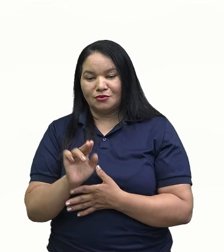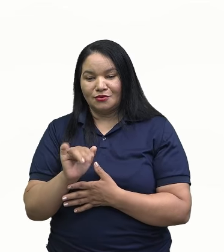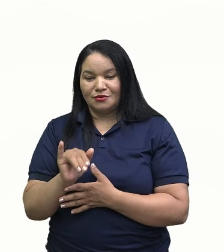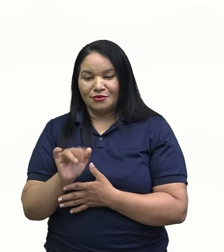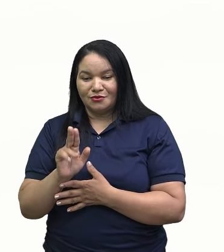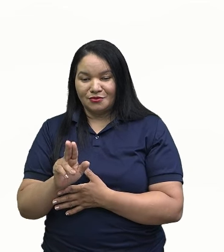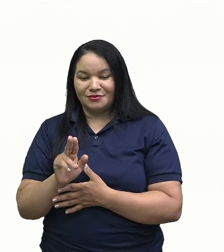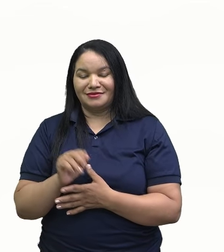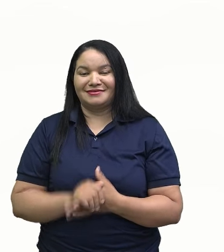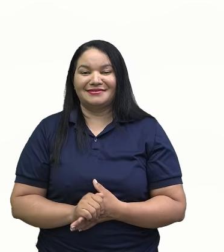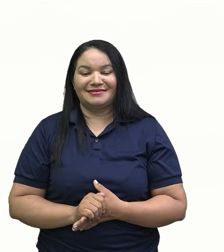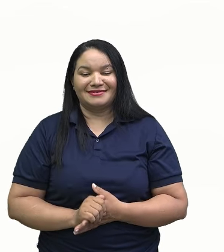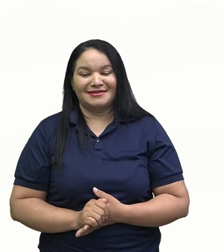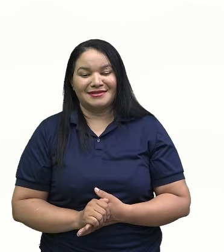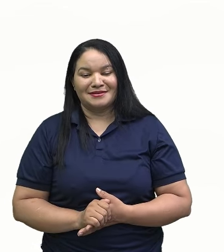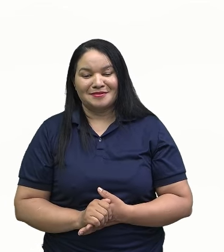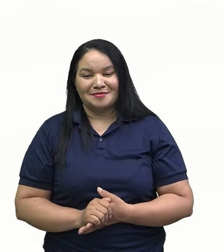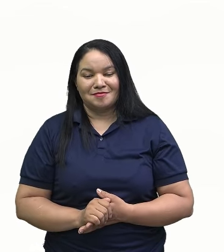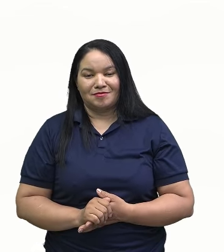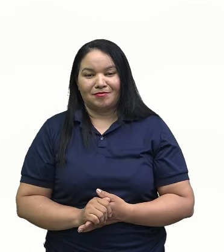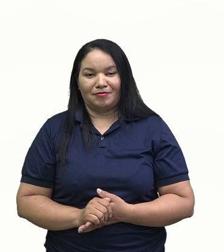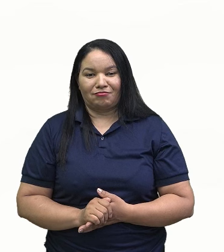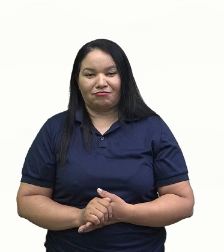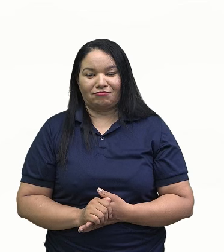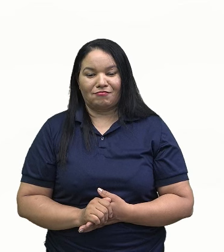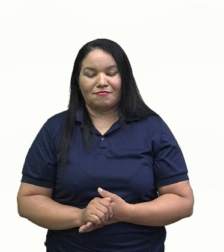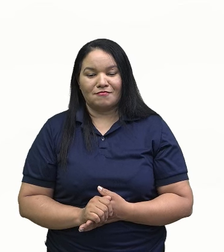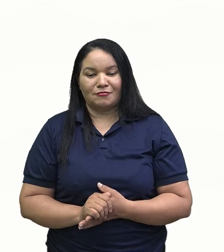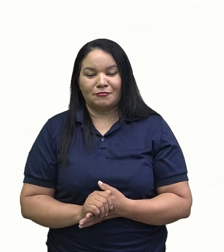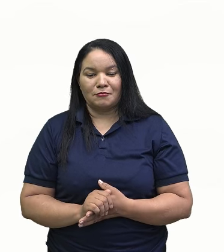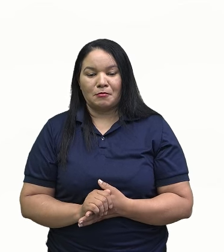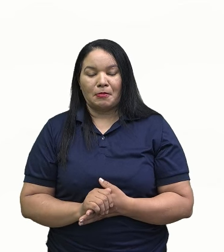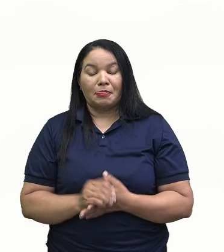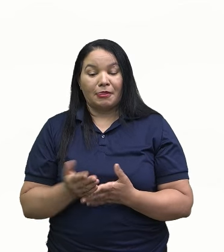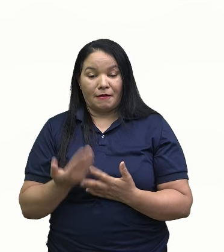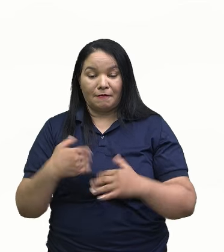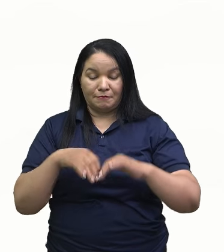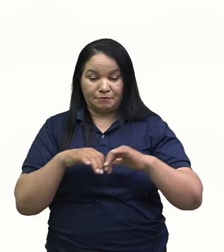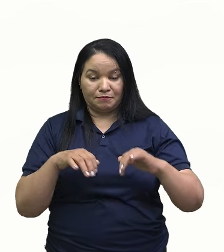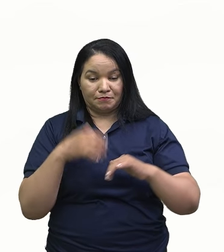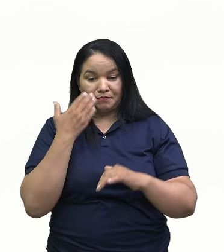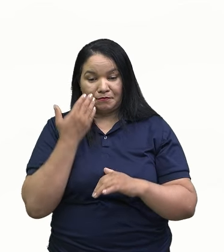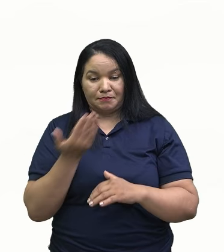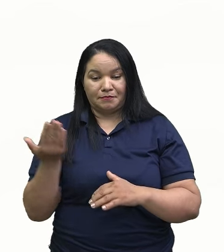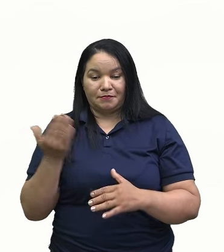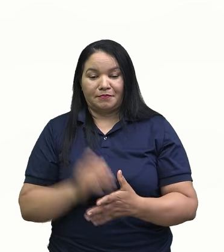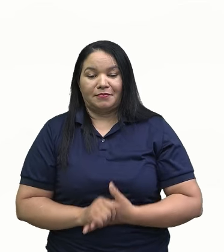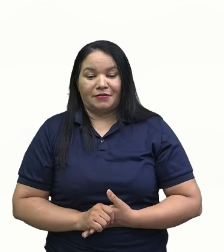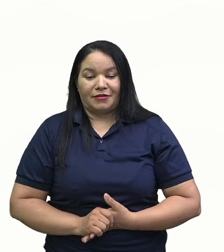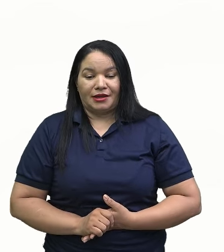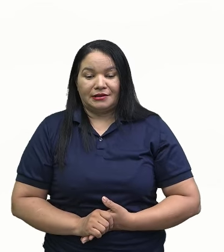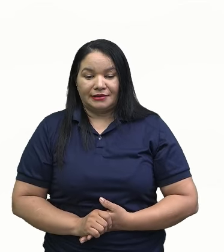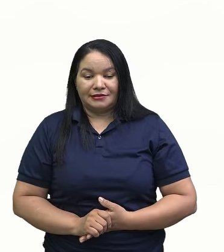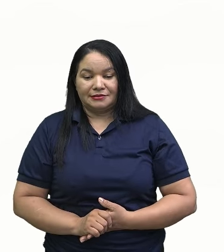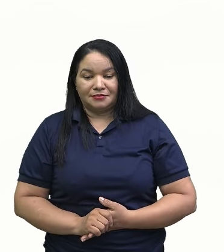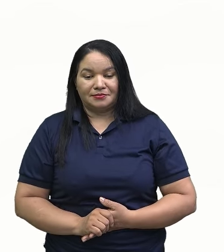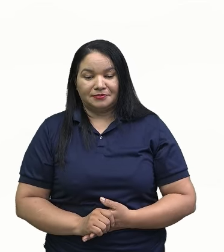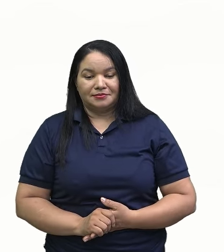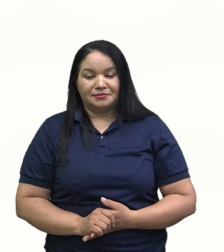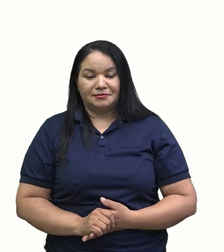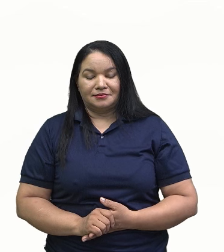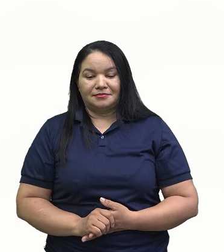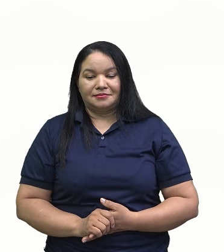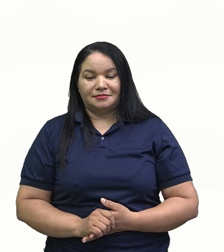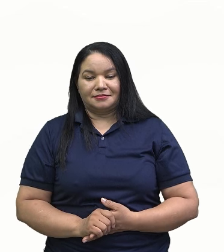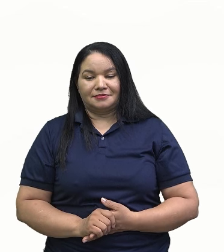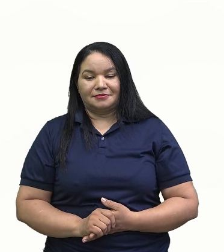tuiú, né? Um negócio estranho aí. Vamos separar aqui. Opa, deixa eu reescrever a palavra.